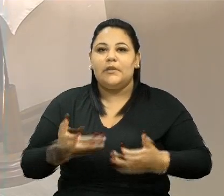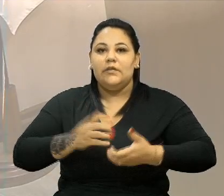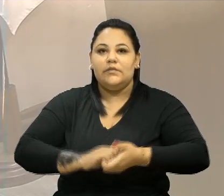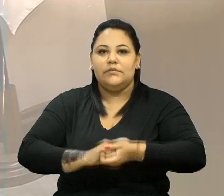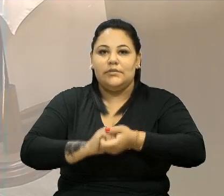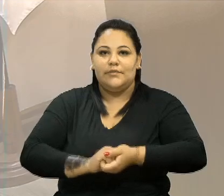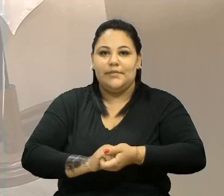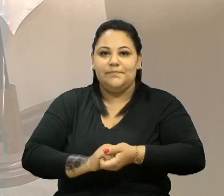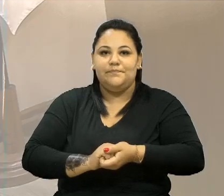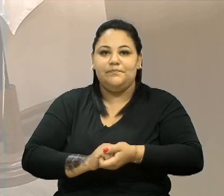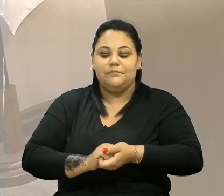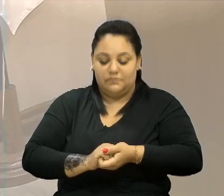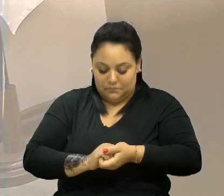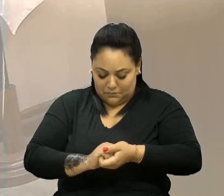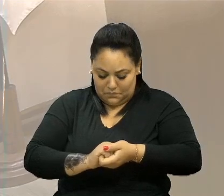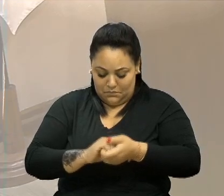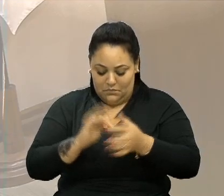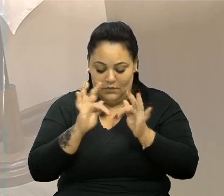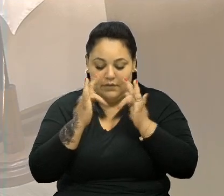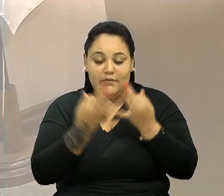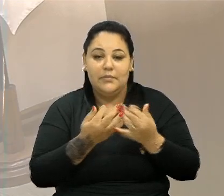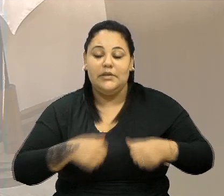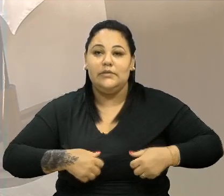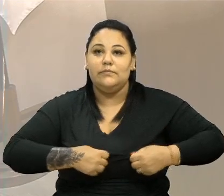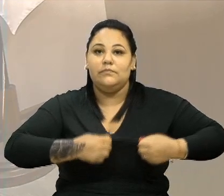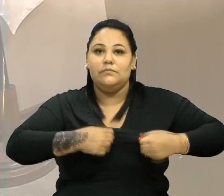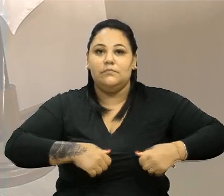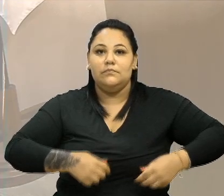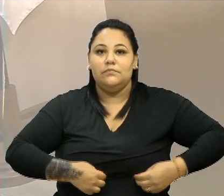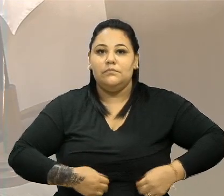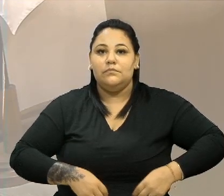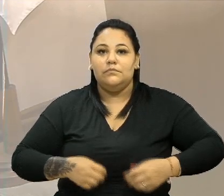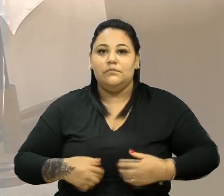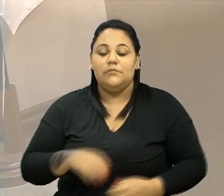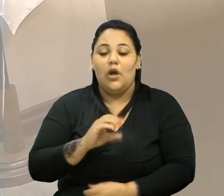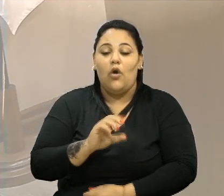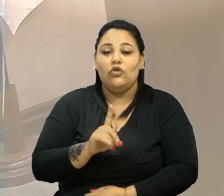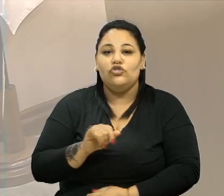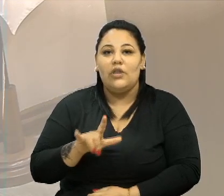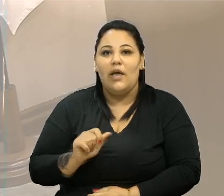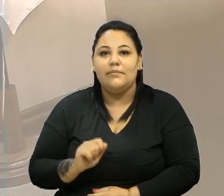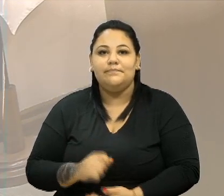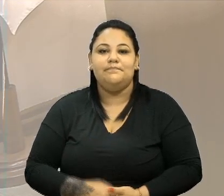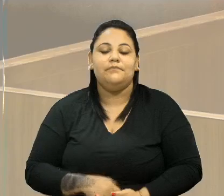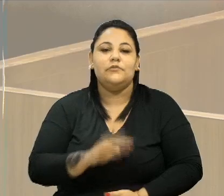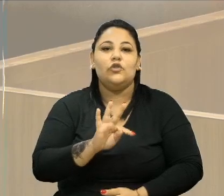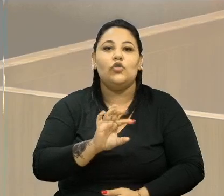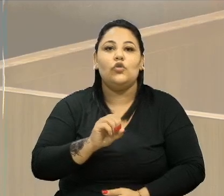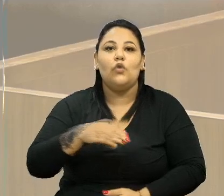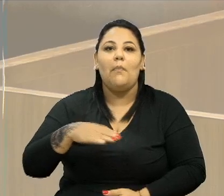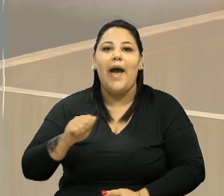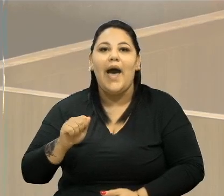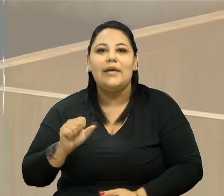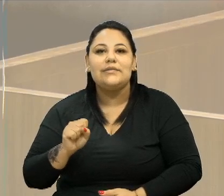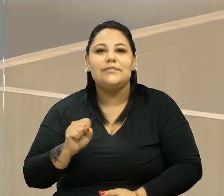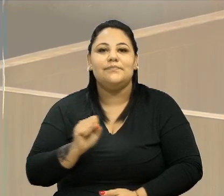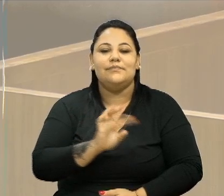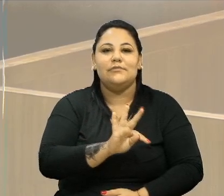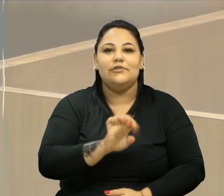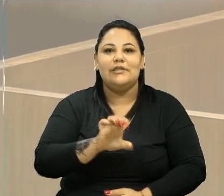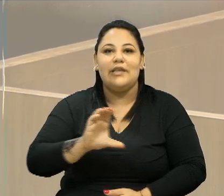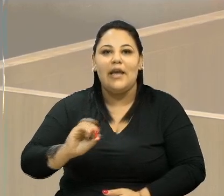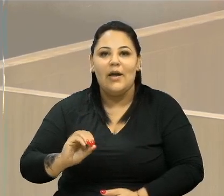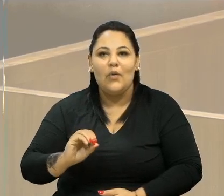saudar a família, seu Manuelito, a Odila, a Paese, o Tomás, o Theo,